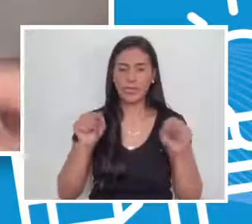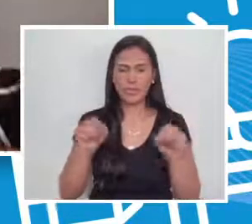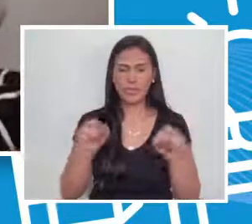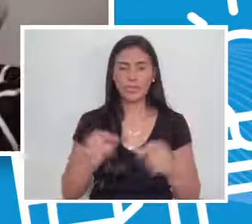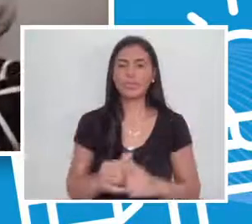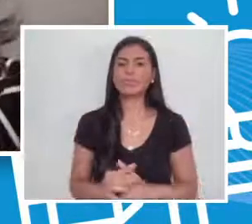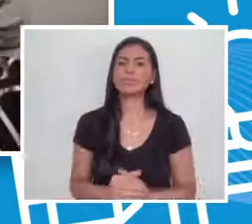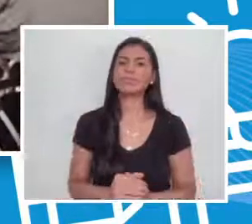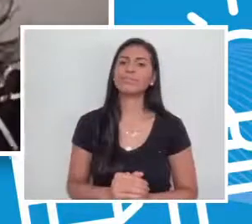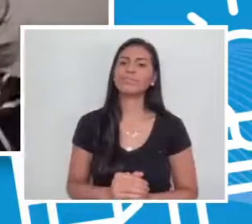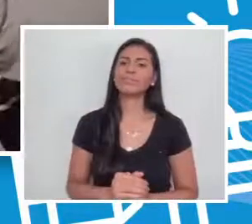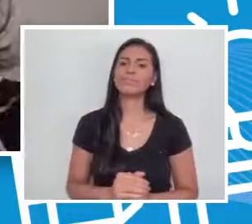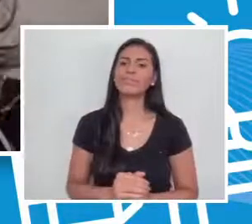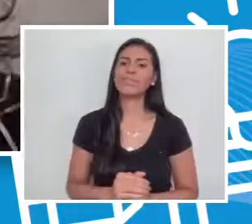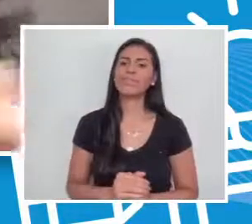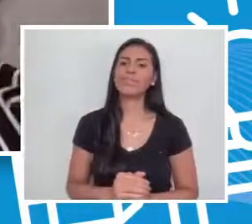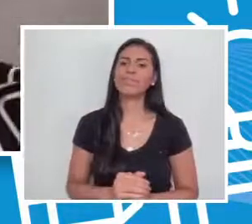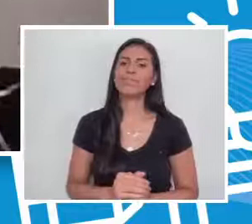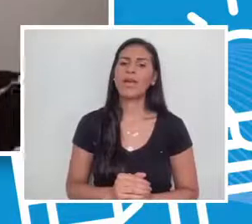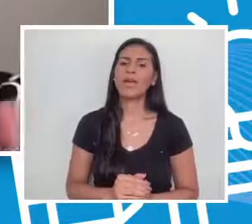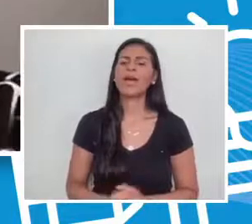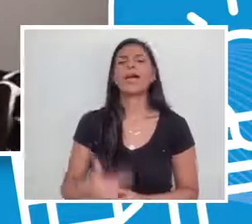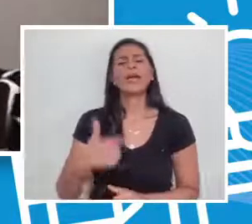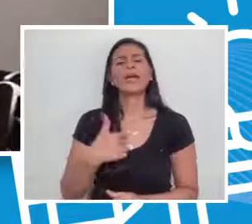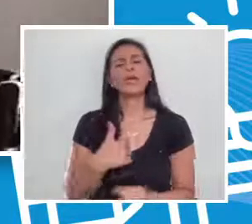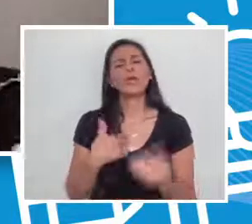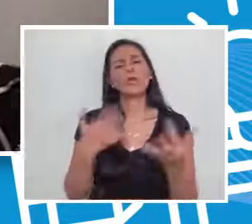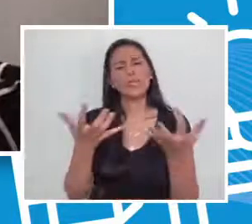nossa organização, para quem já nos